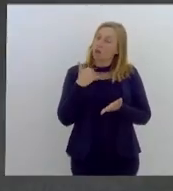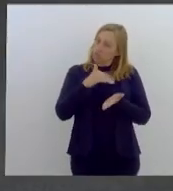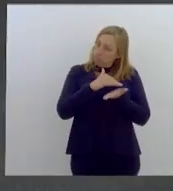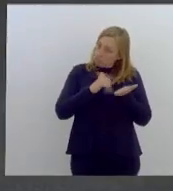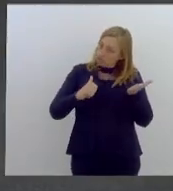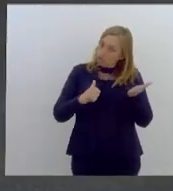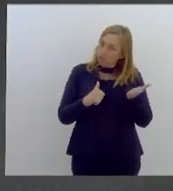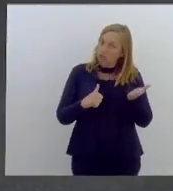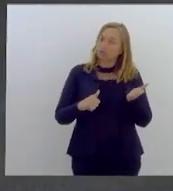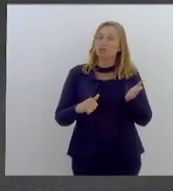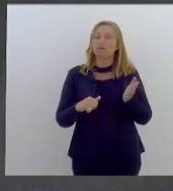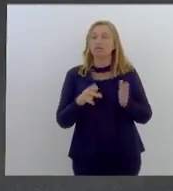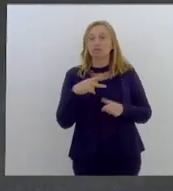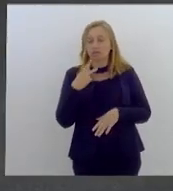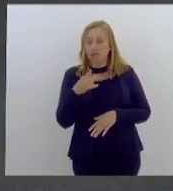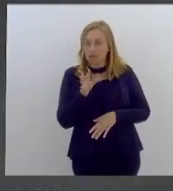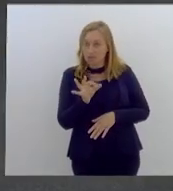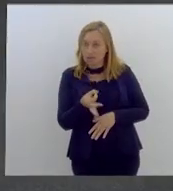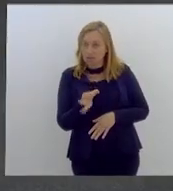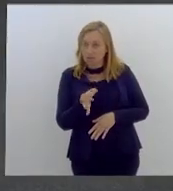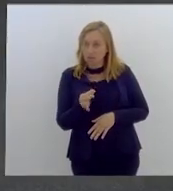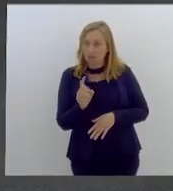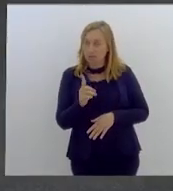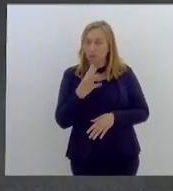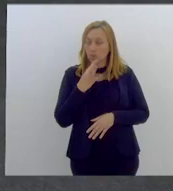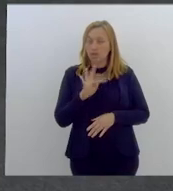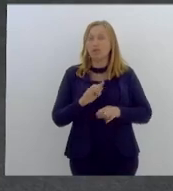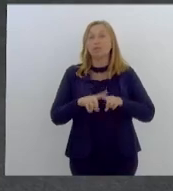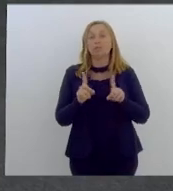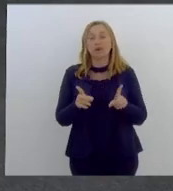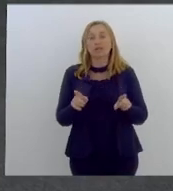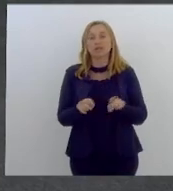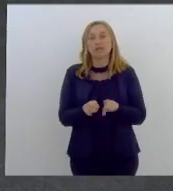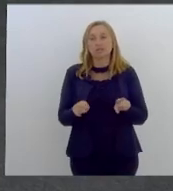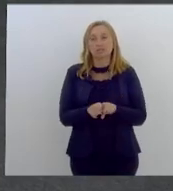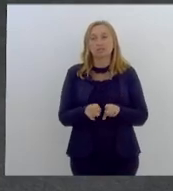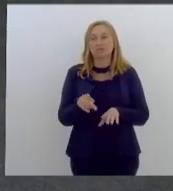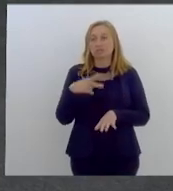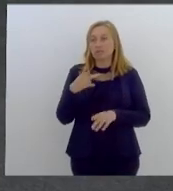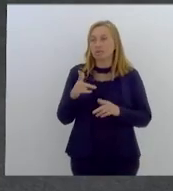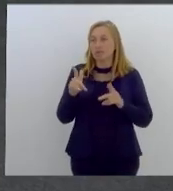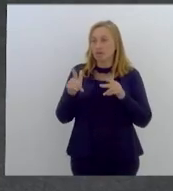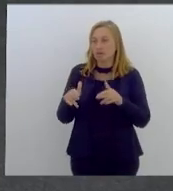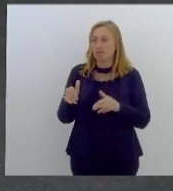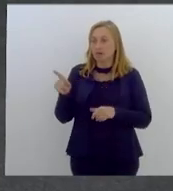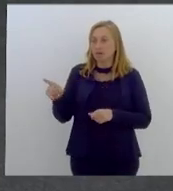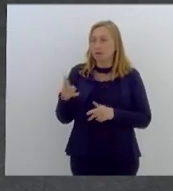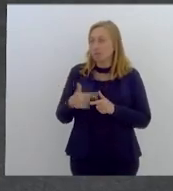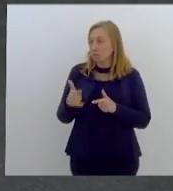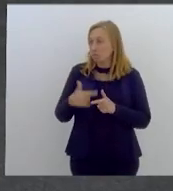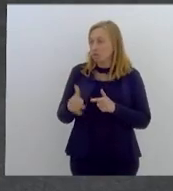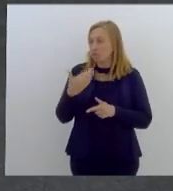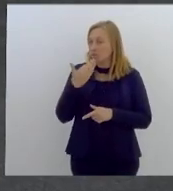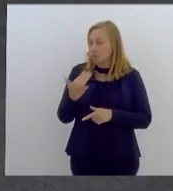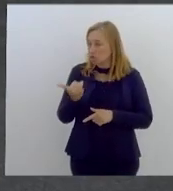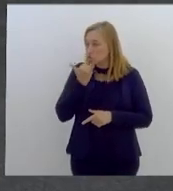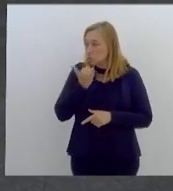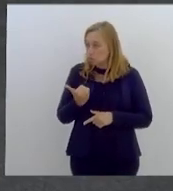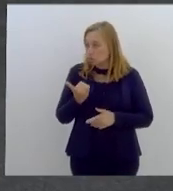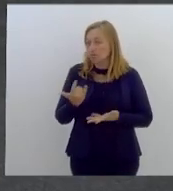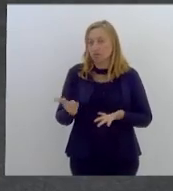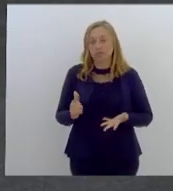eu falei afirmativamente que ele não reconhece, também faço como ele. Eu não tenho problema nenhum de pedir